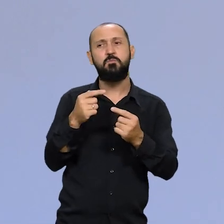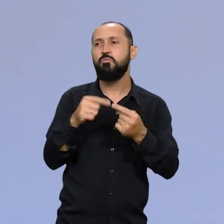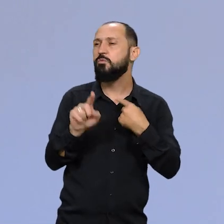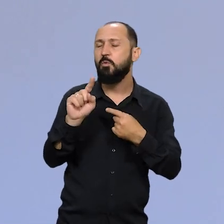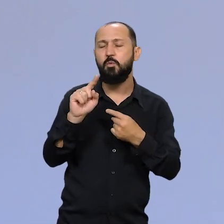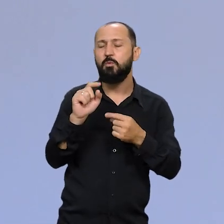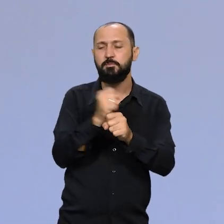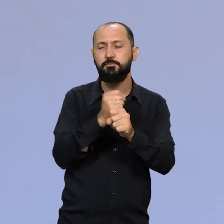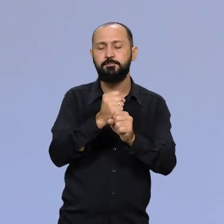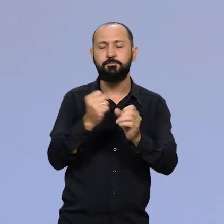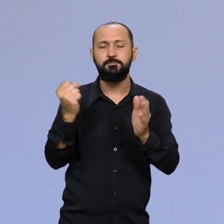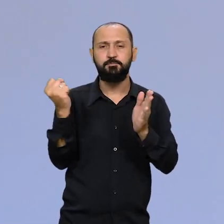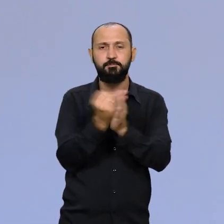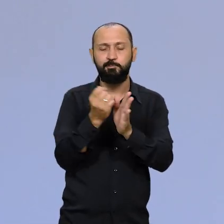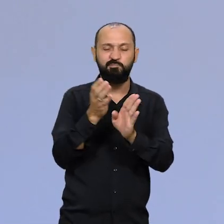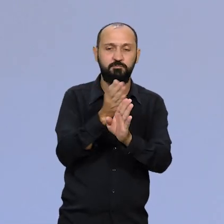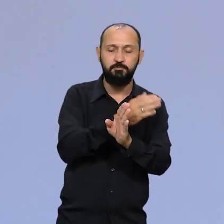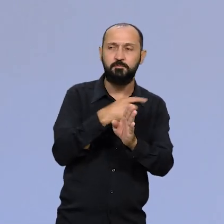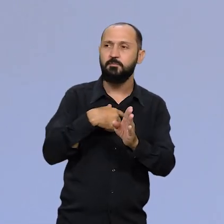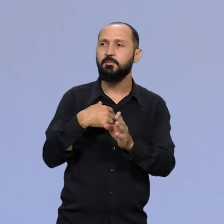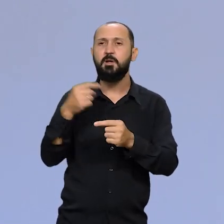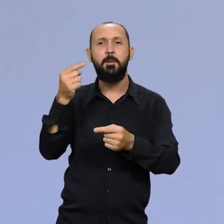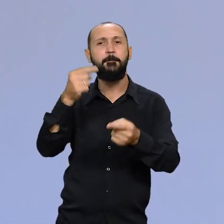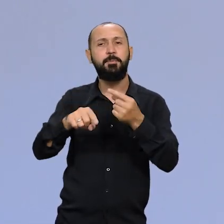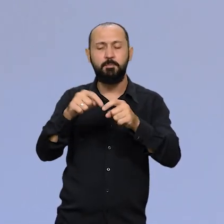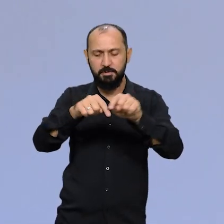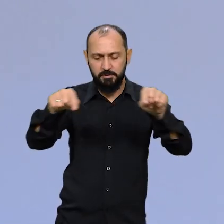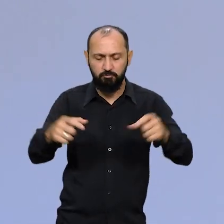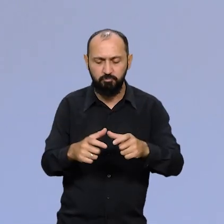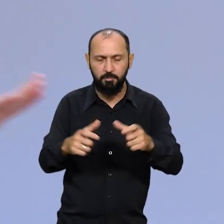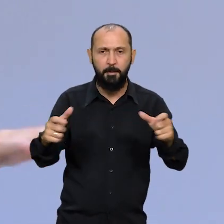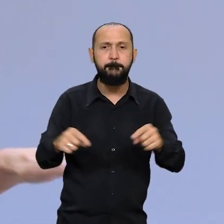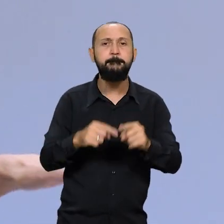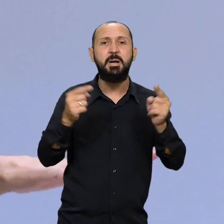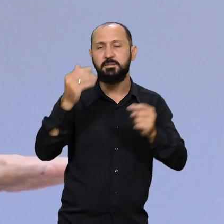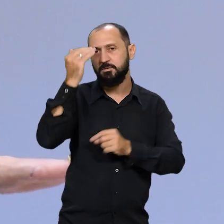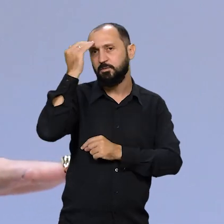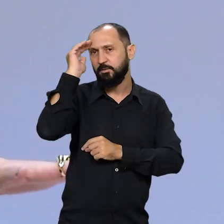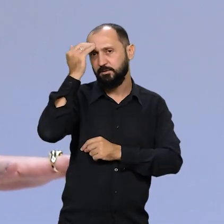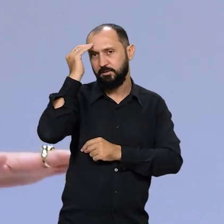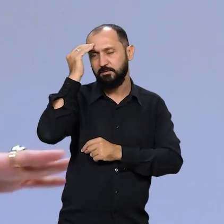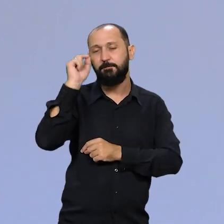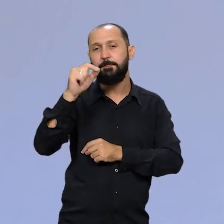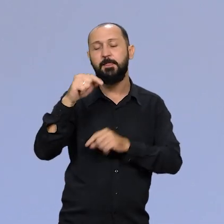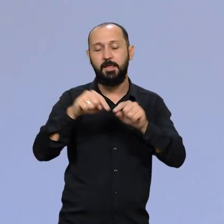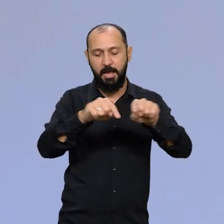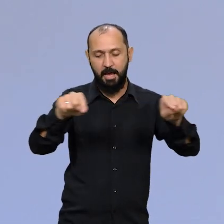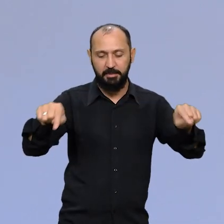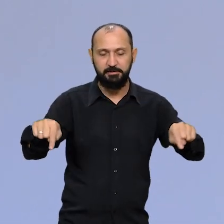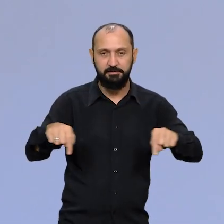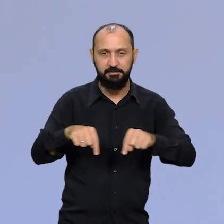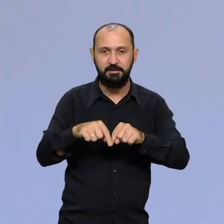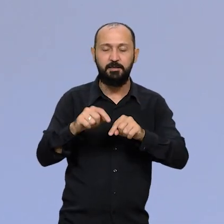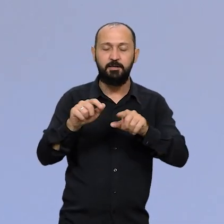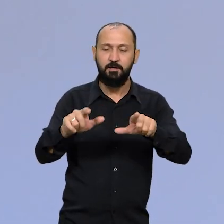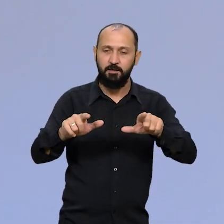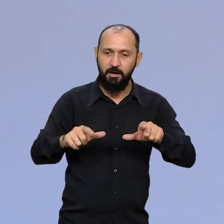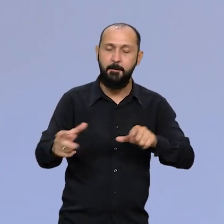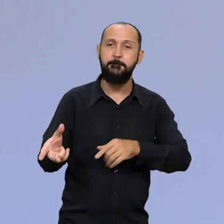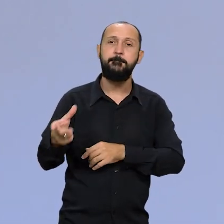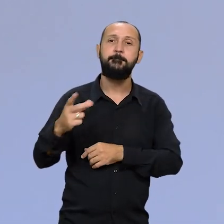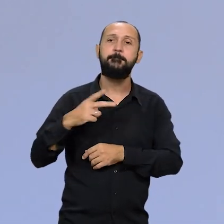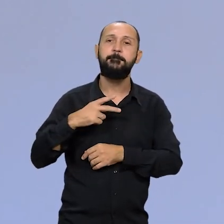Senado é outra também, né? Então, não consigo identificar se no Senado nós teremos a mesma